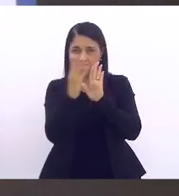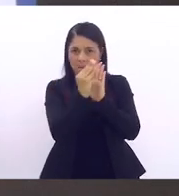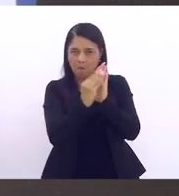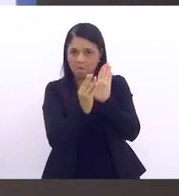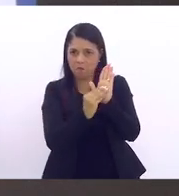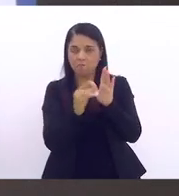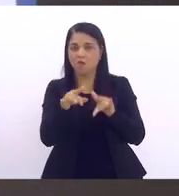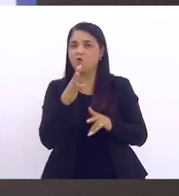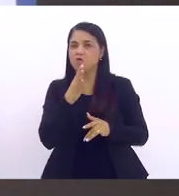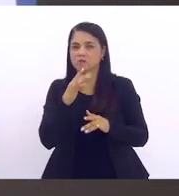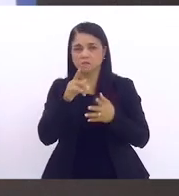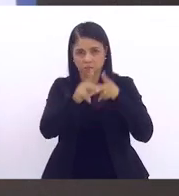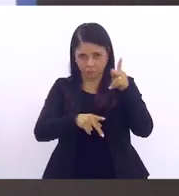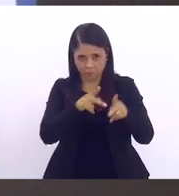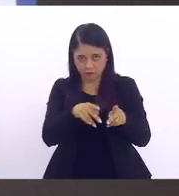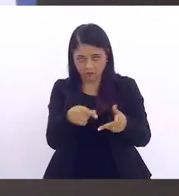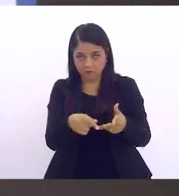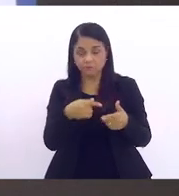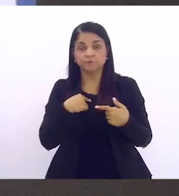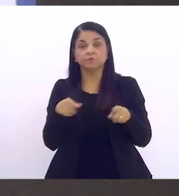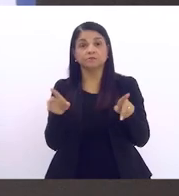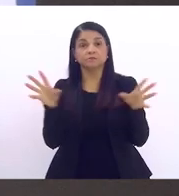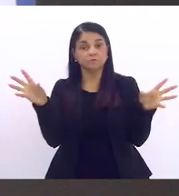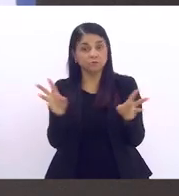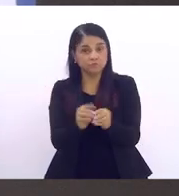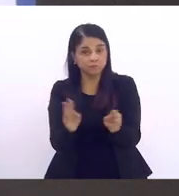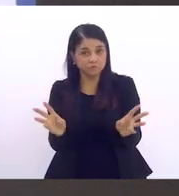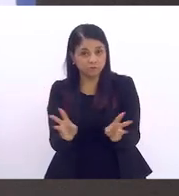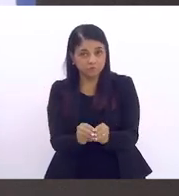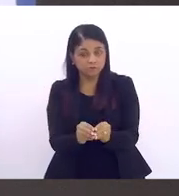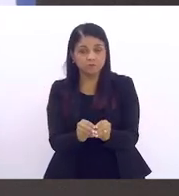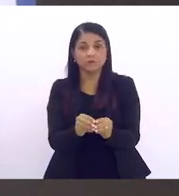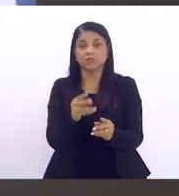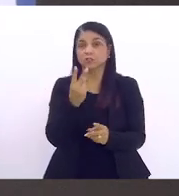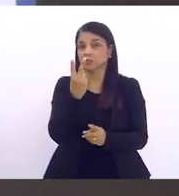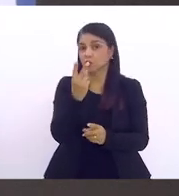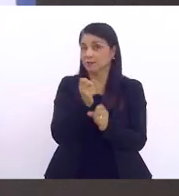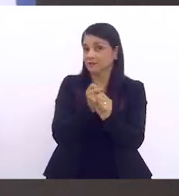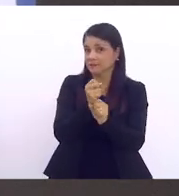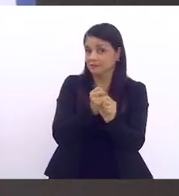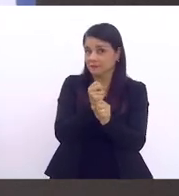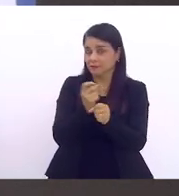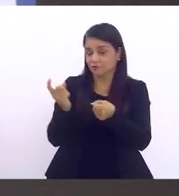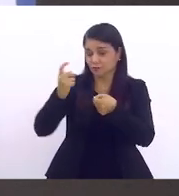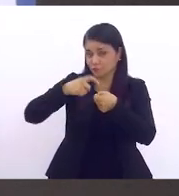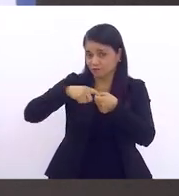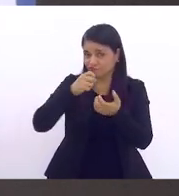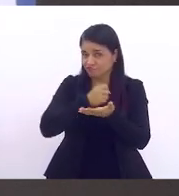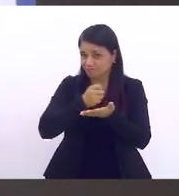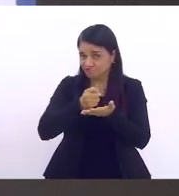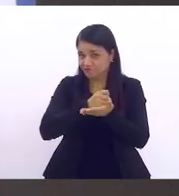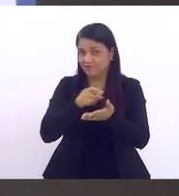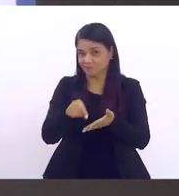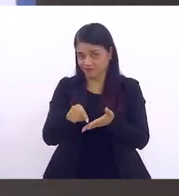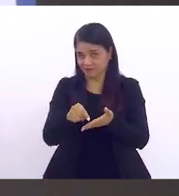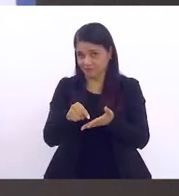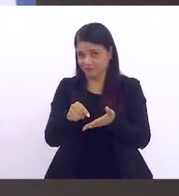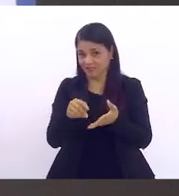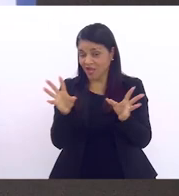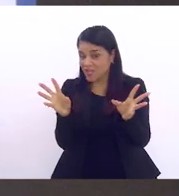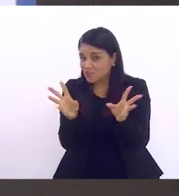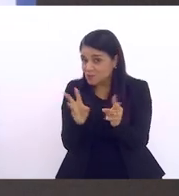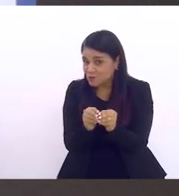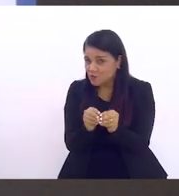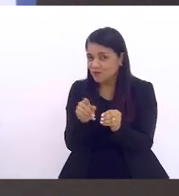então aqui eu trouxe para vocês um resumo de quase 2 anos de concessão tá então acho que como a a